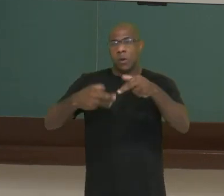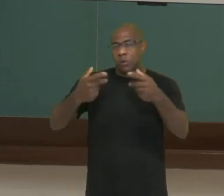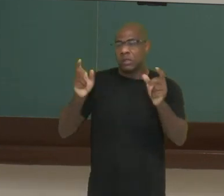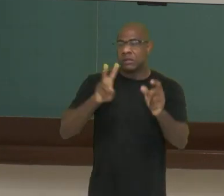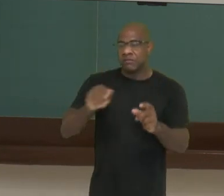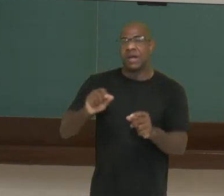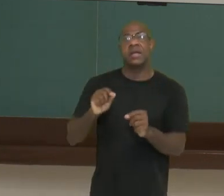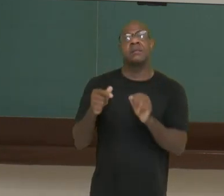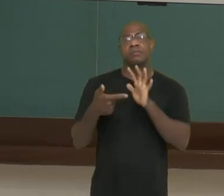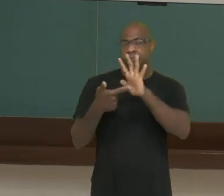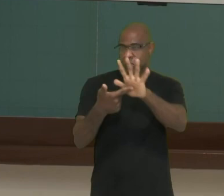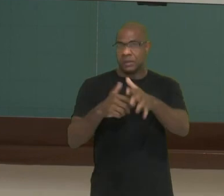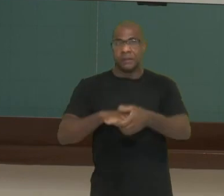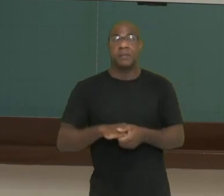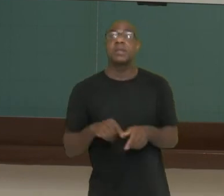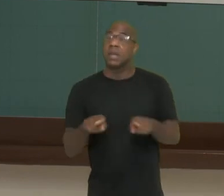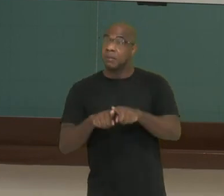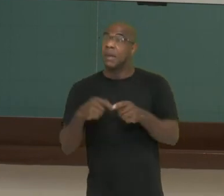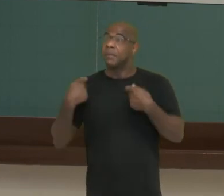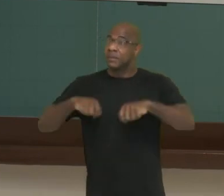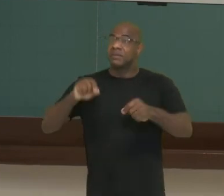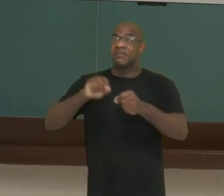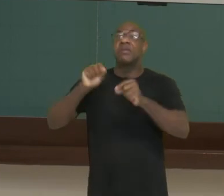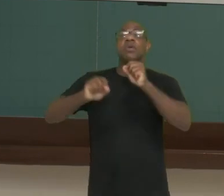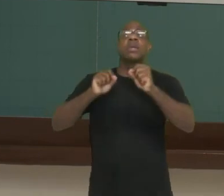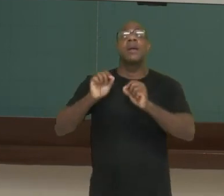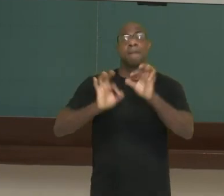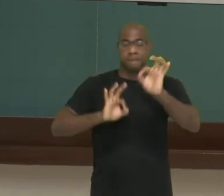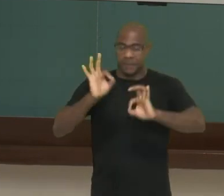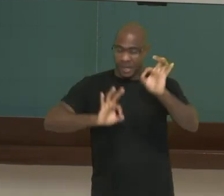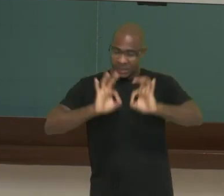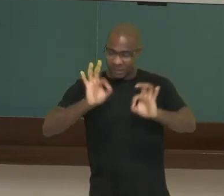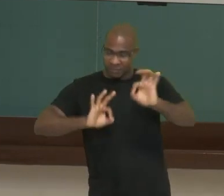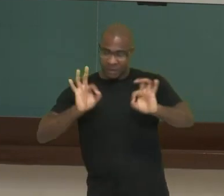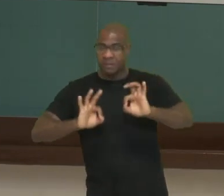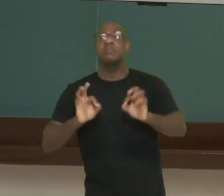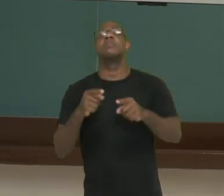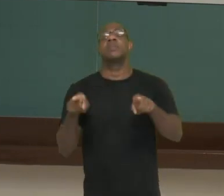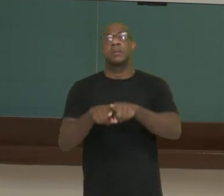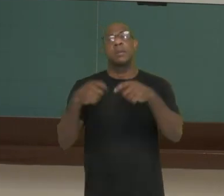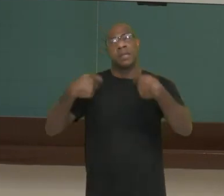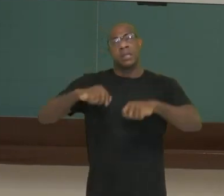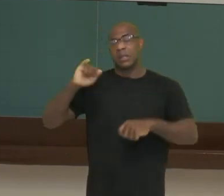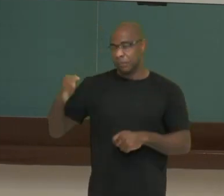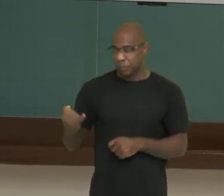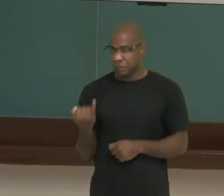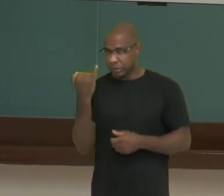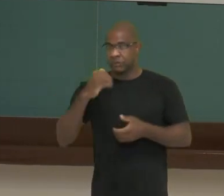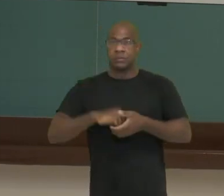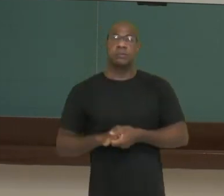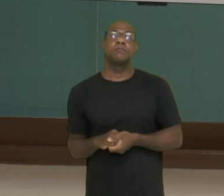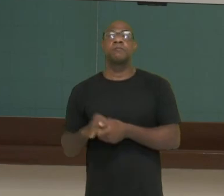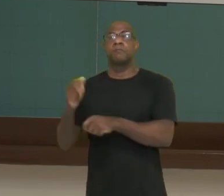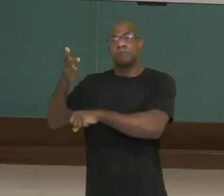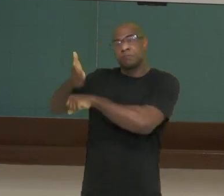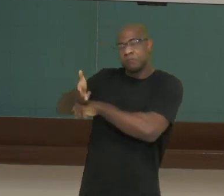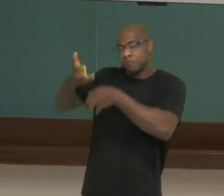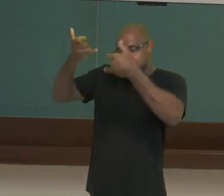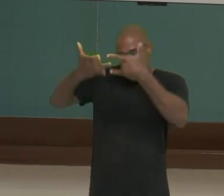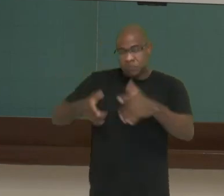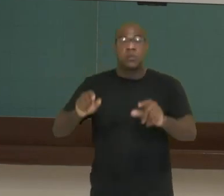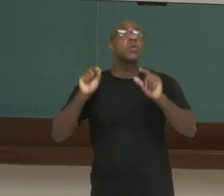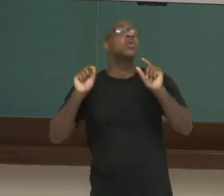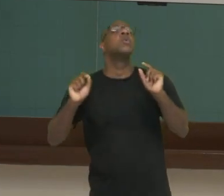mercado permite um planejamento para novos negócios e lançamento de produtos. Nesse vídeo nós